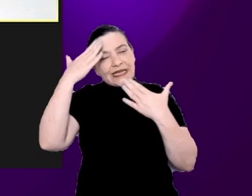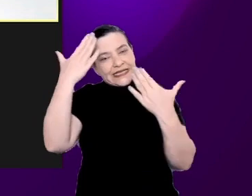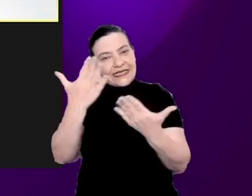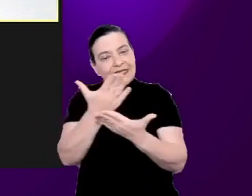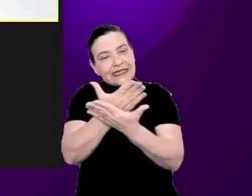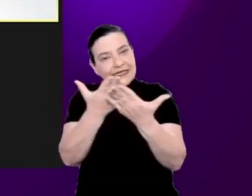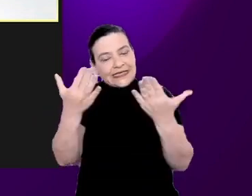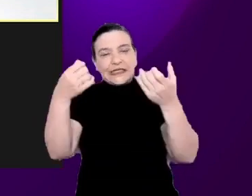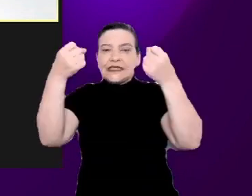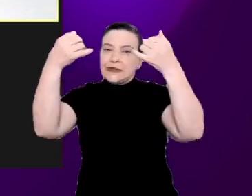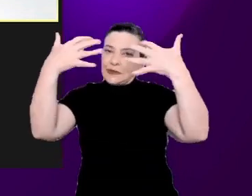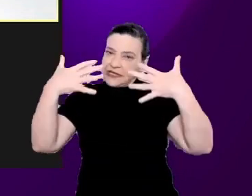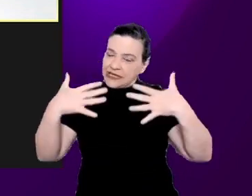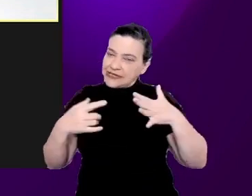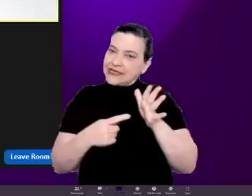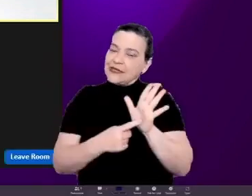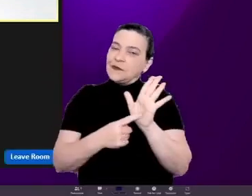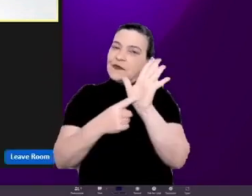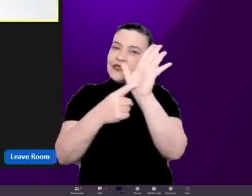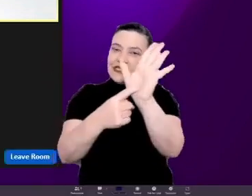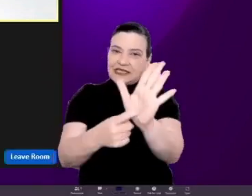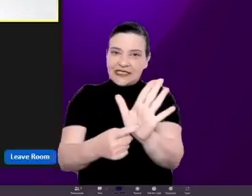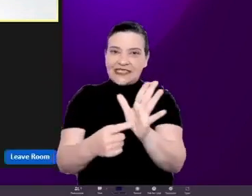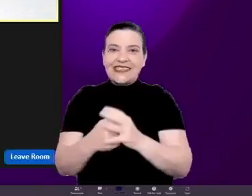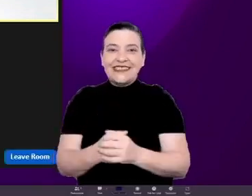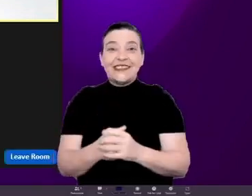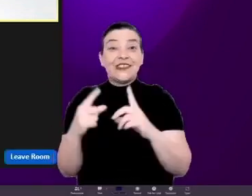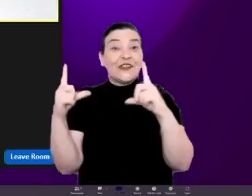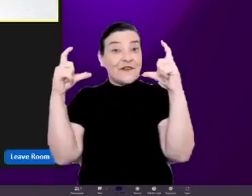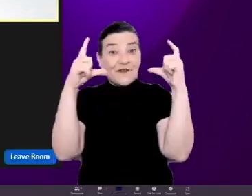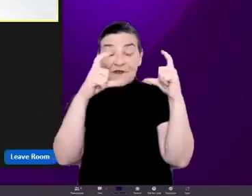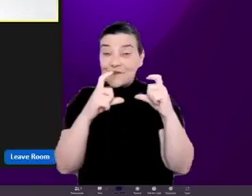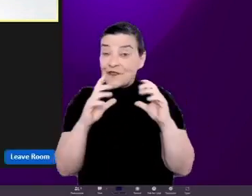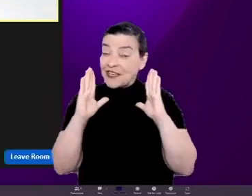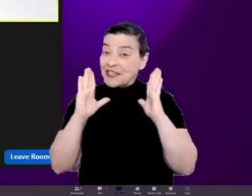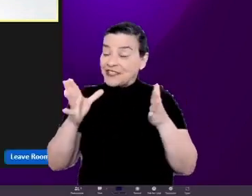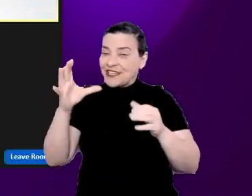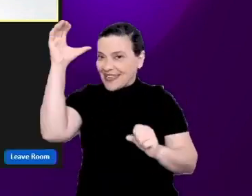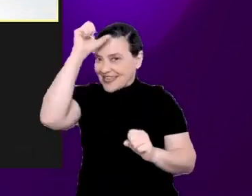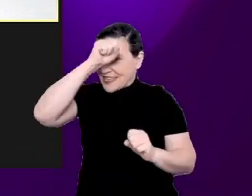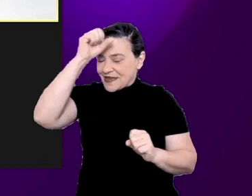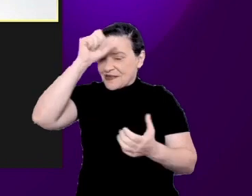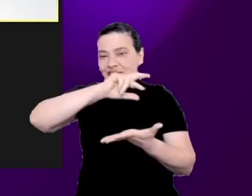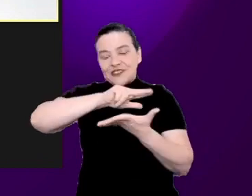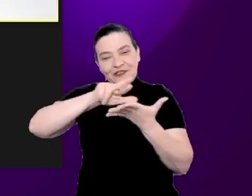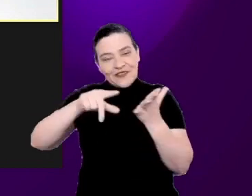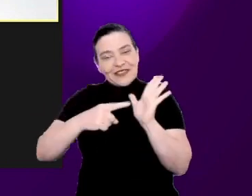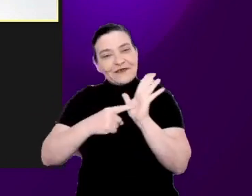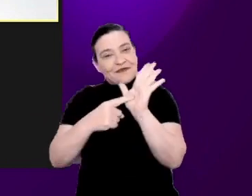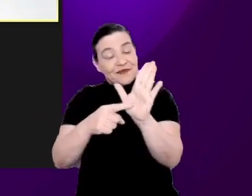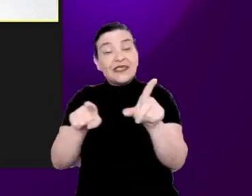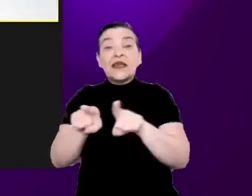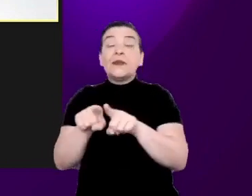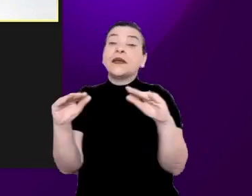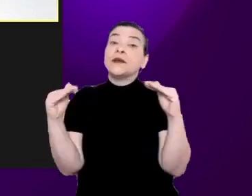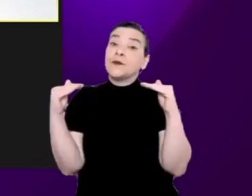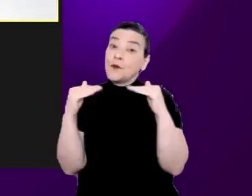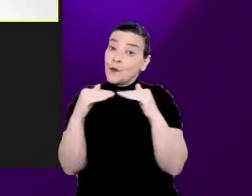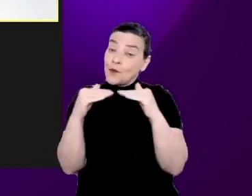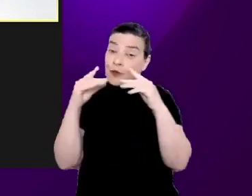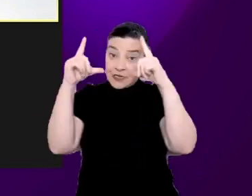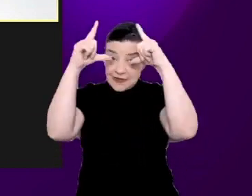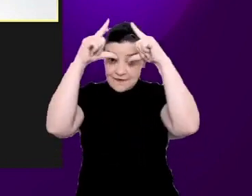tuas palavras, pela tua apresentação. Tirei várias fotos aqui, aprendi bastante com a tua apresentação e concordo contigo. Acho que o enfermeiro é o